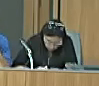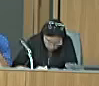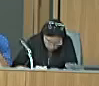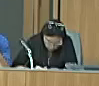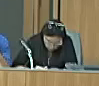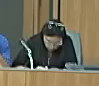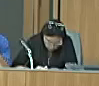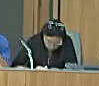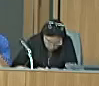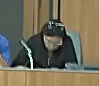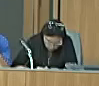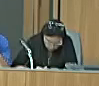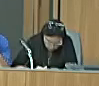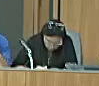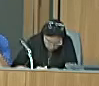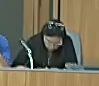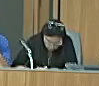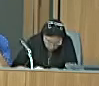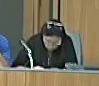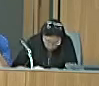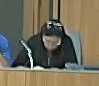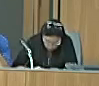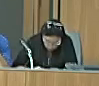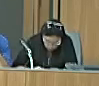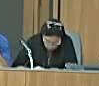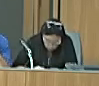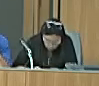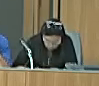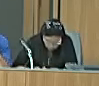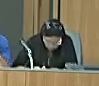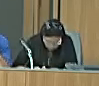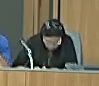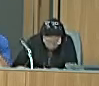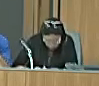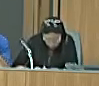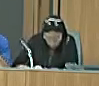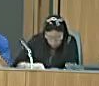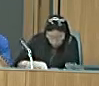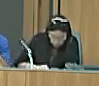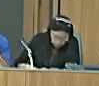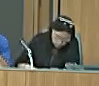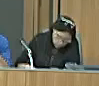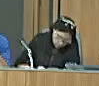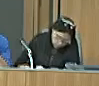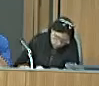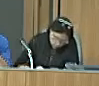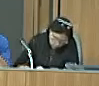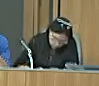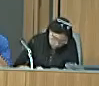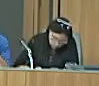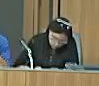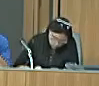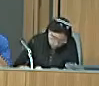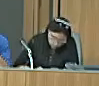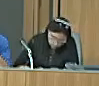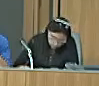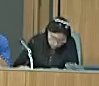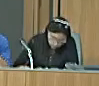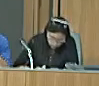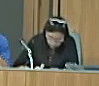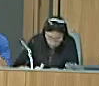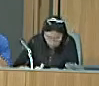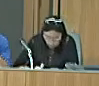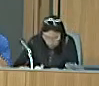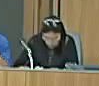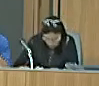passar ainda buscas mais discussões inclusive com as entidades de classe é e